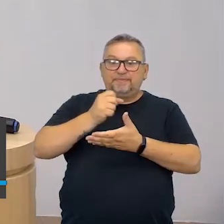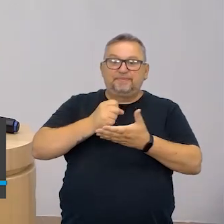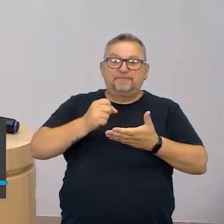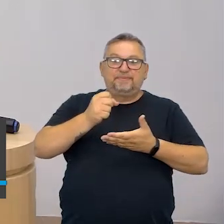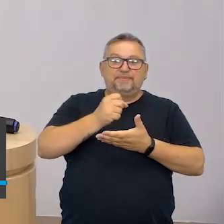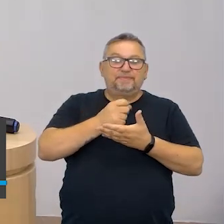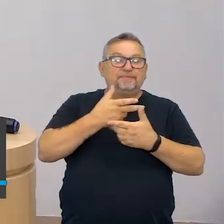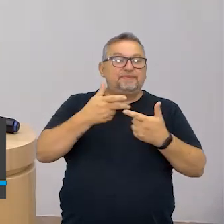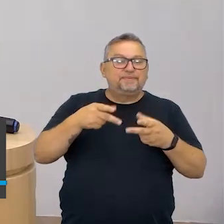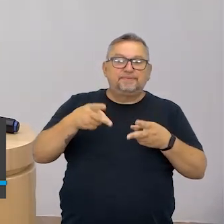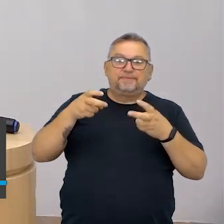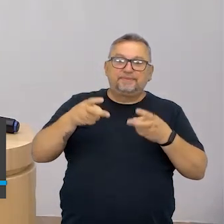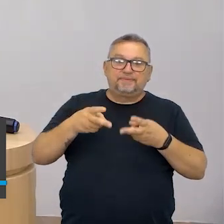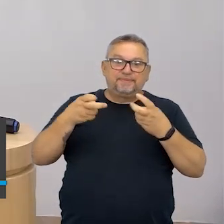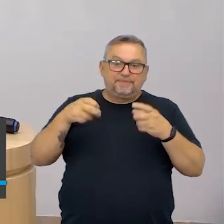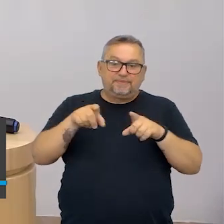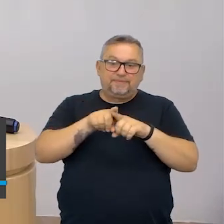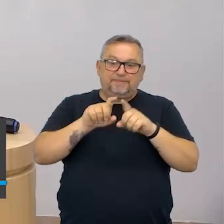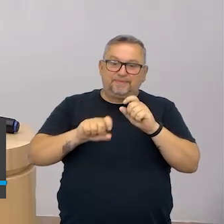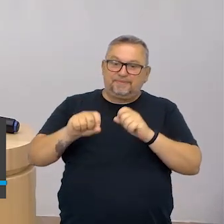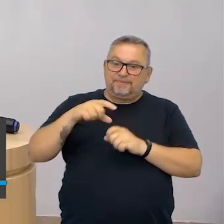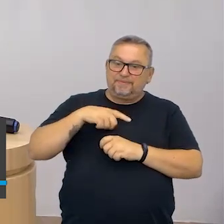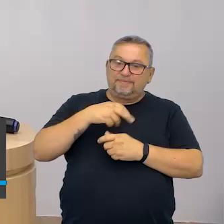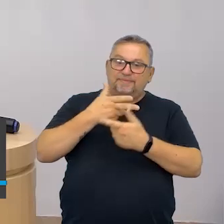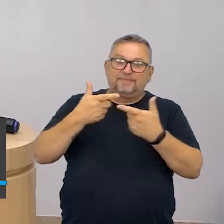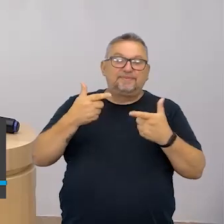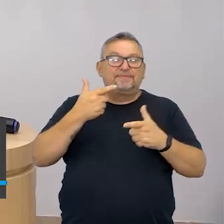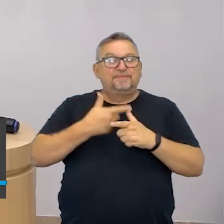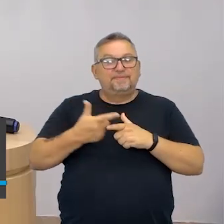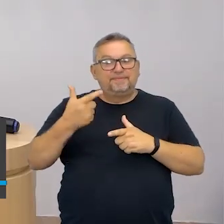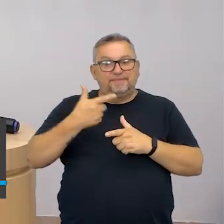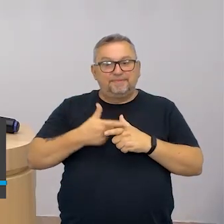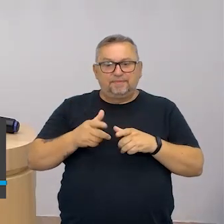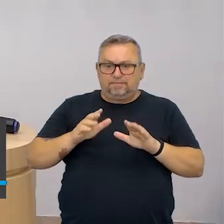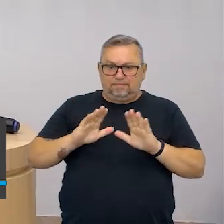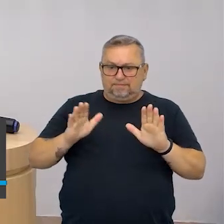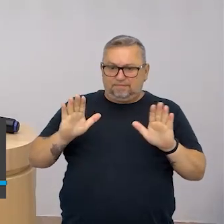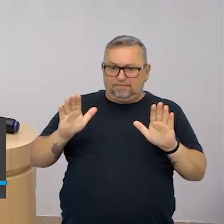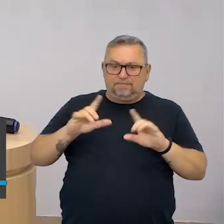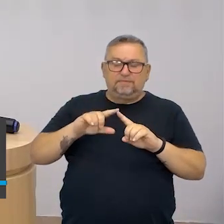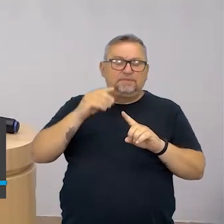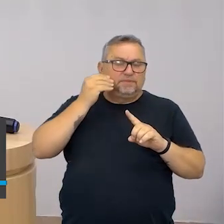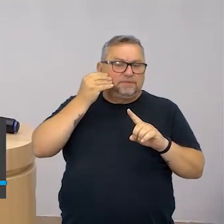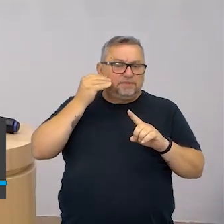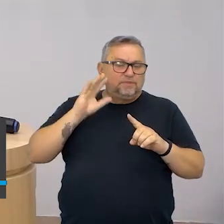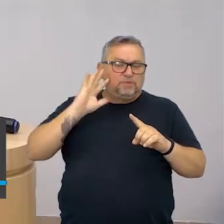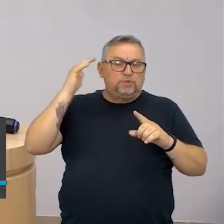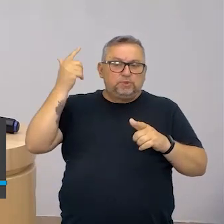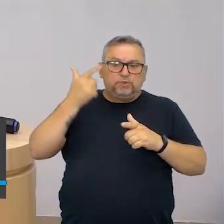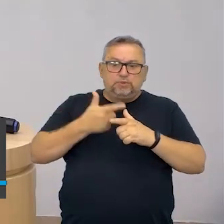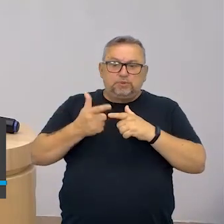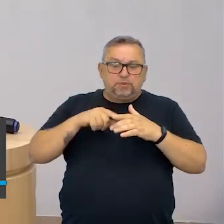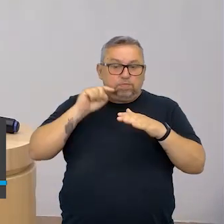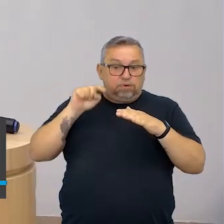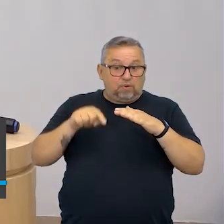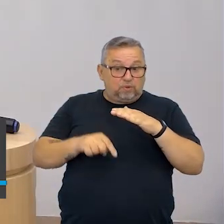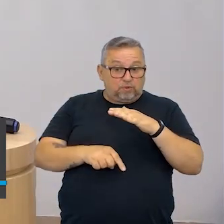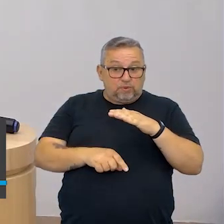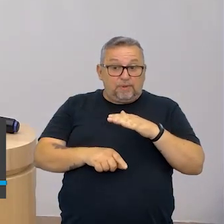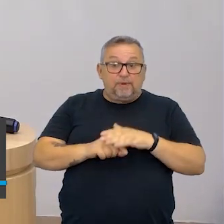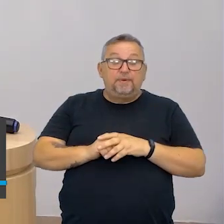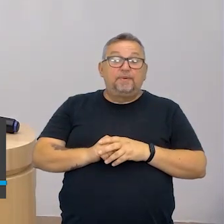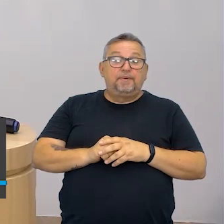assim de perceber que houve algum problema, não, ele vai tentar ir na raiz desse problema, né?